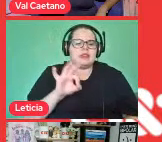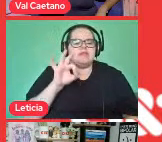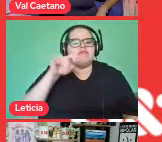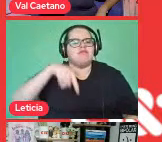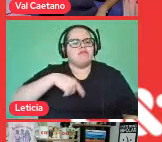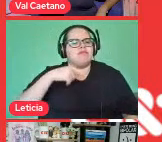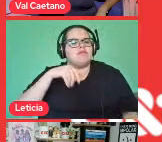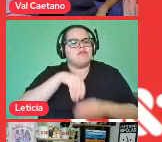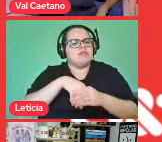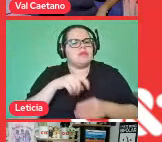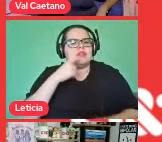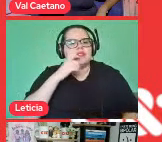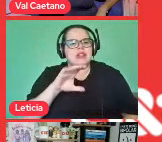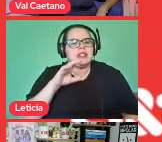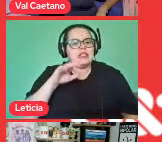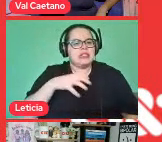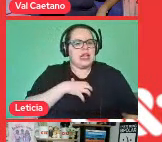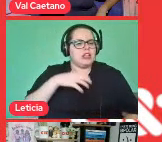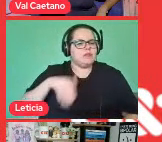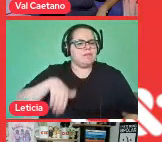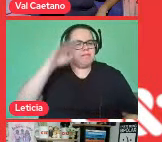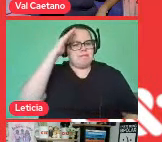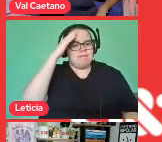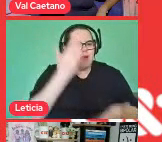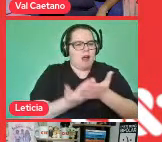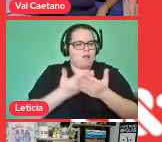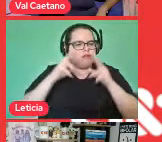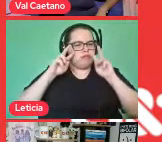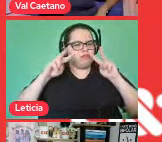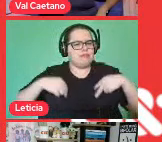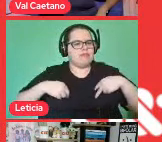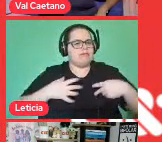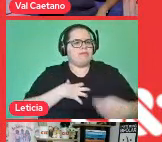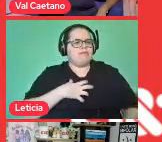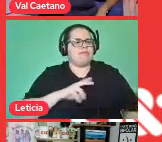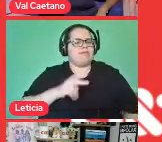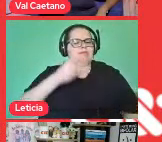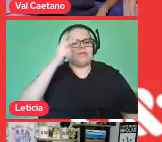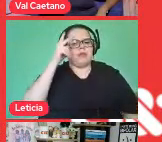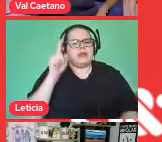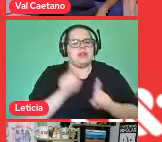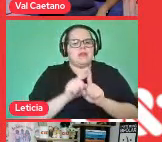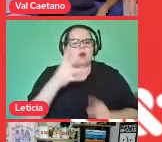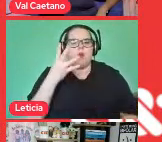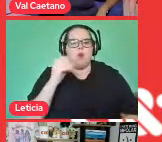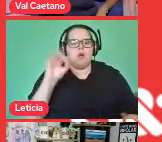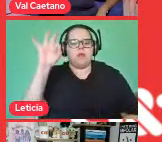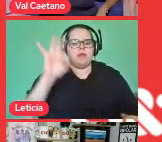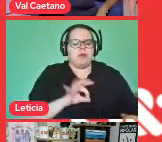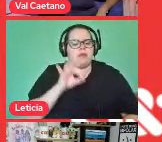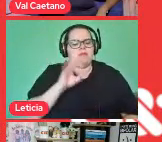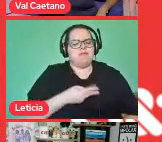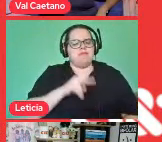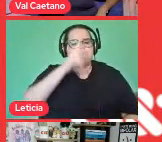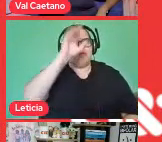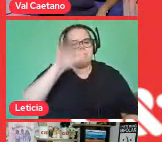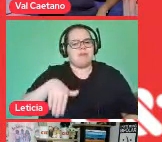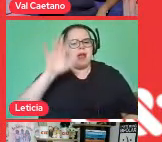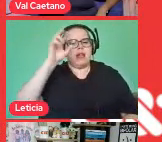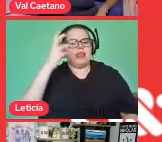CIT, elas se sentem mais confiantes em relação à autopromoção. 40% estão se autopromovendo com mais frequência.